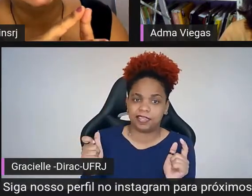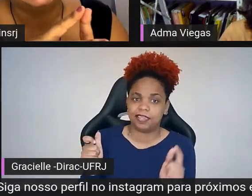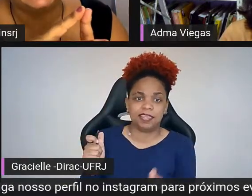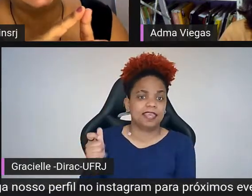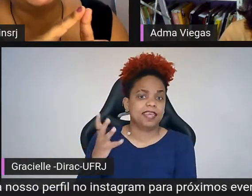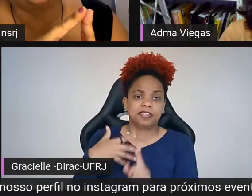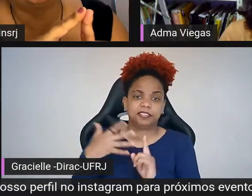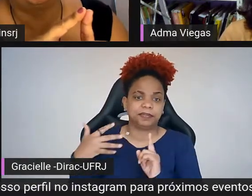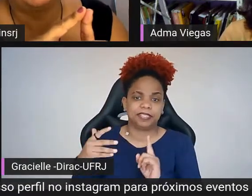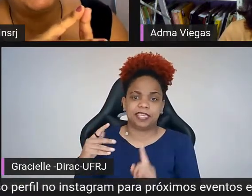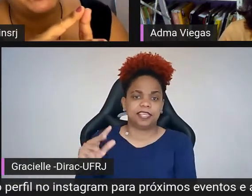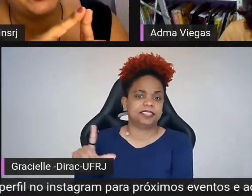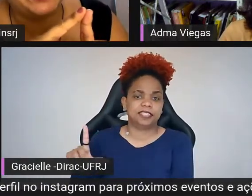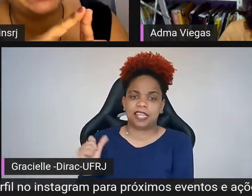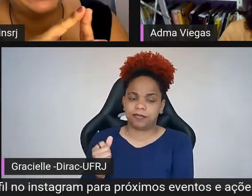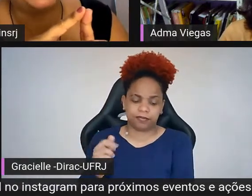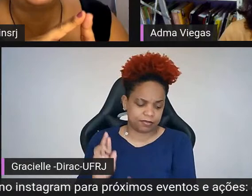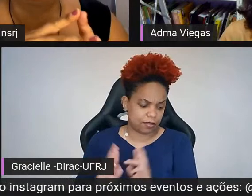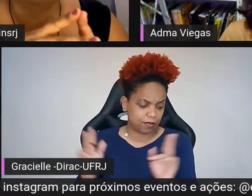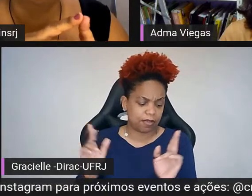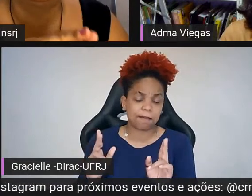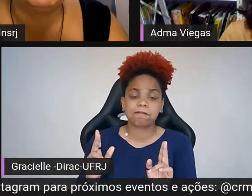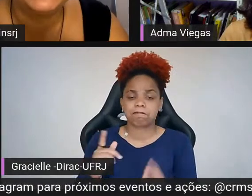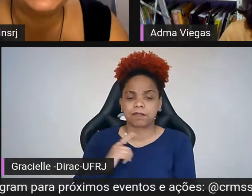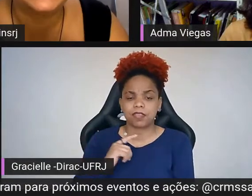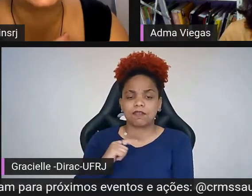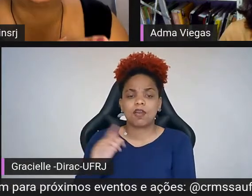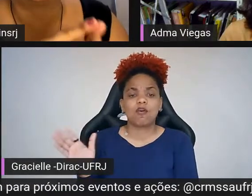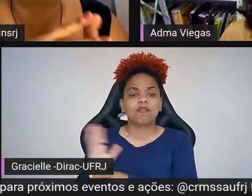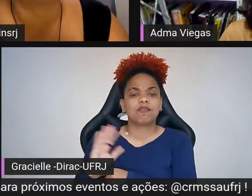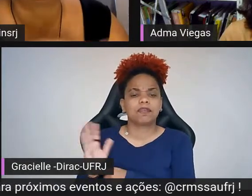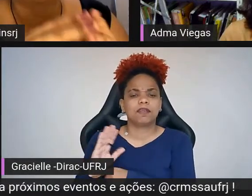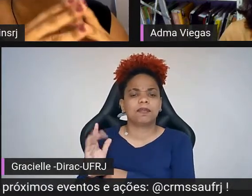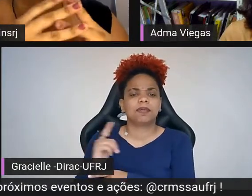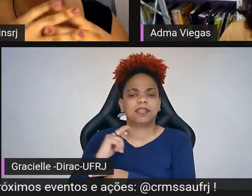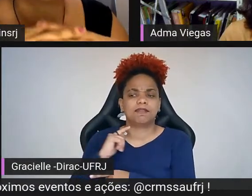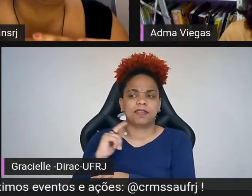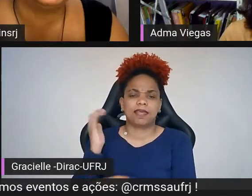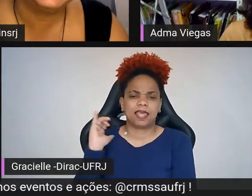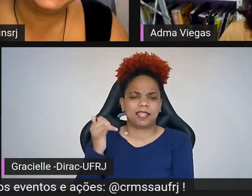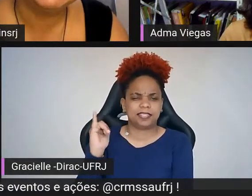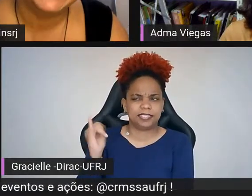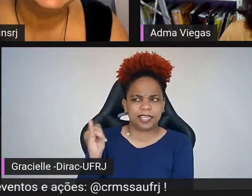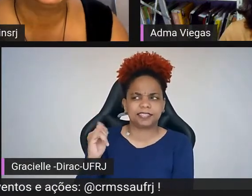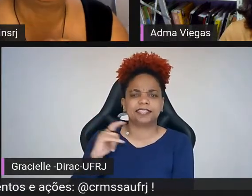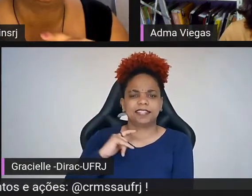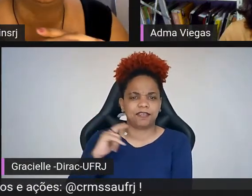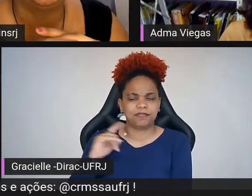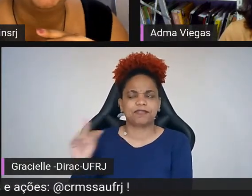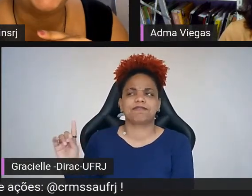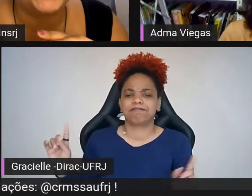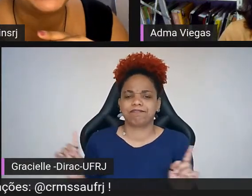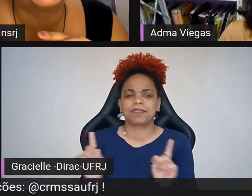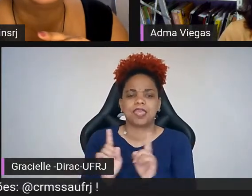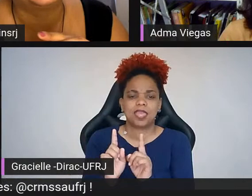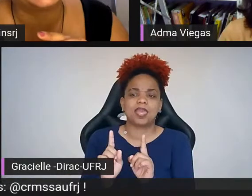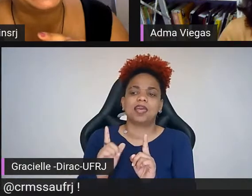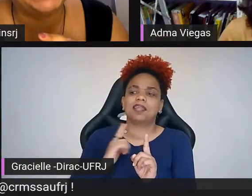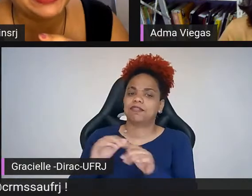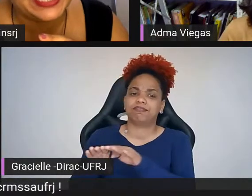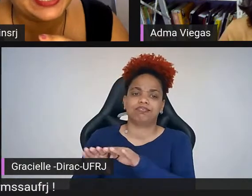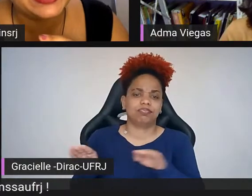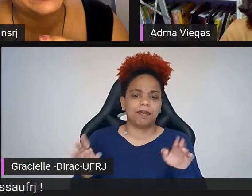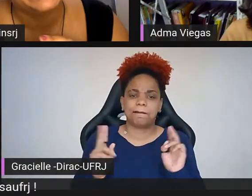né? E aí, de alguma forma, o documentário ele reproduz um pouco dessa narrativa hegemônica que colocam nas